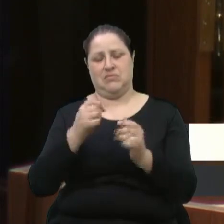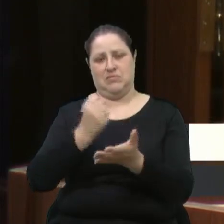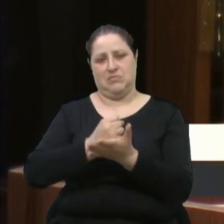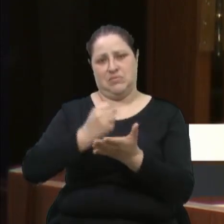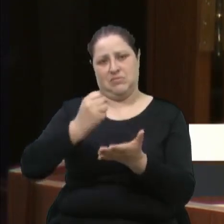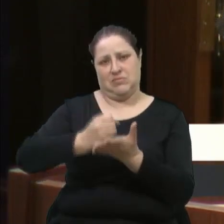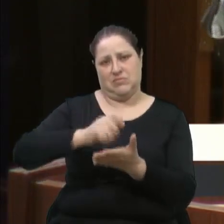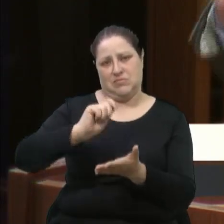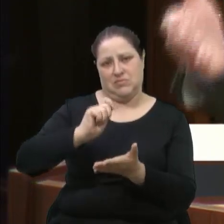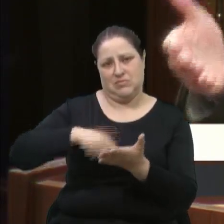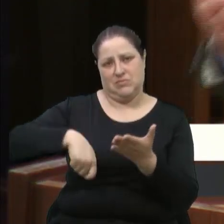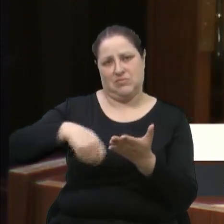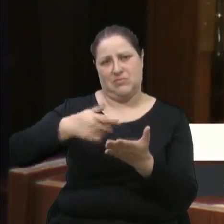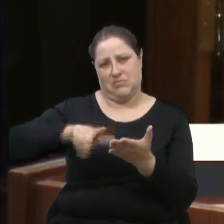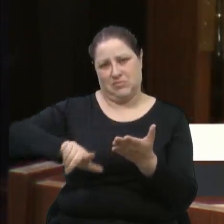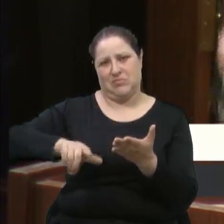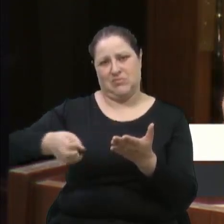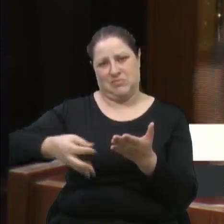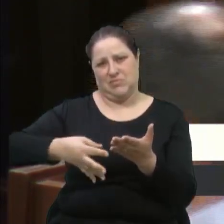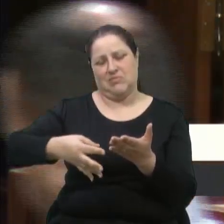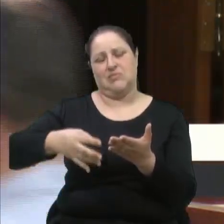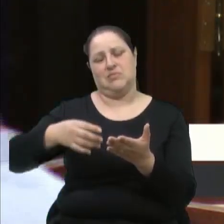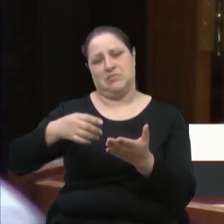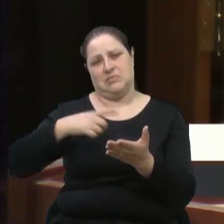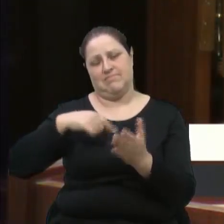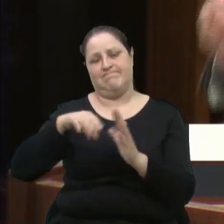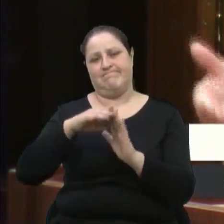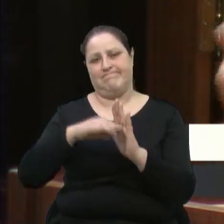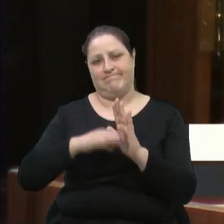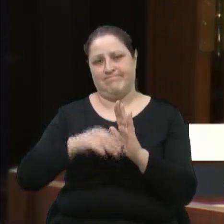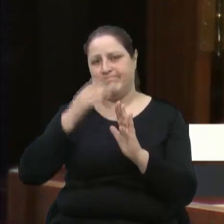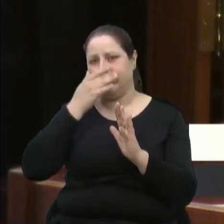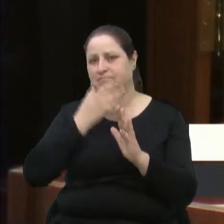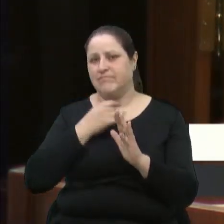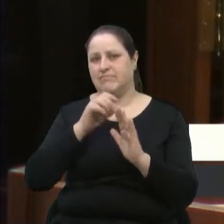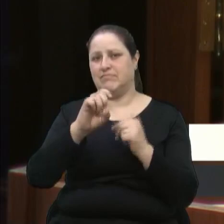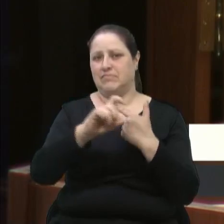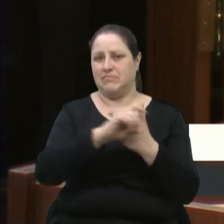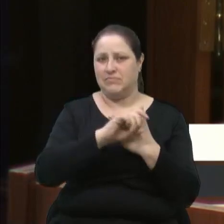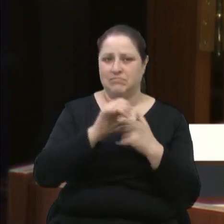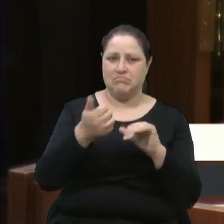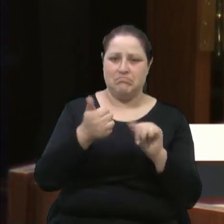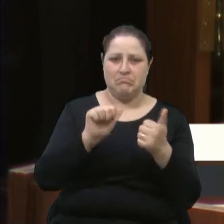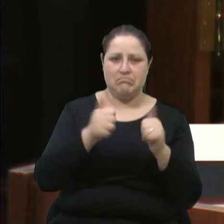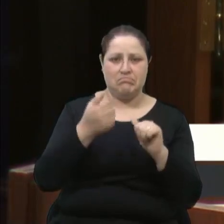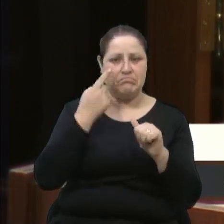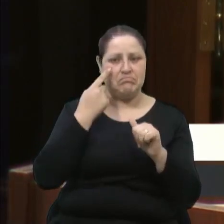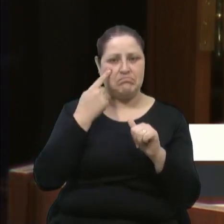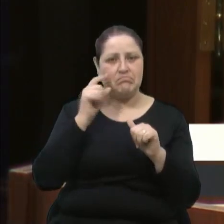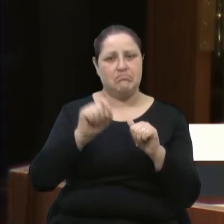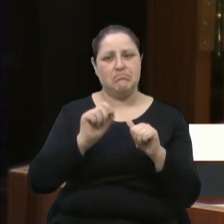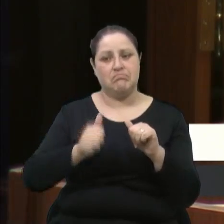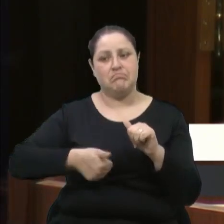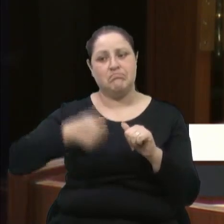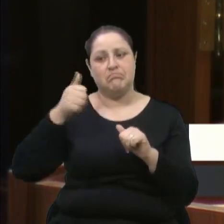está em pauta e acredito que o Executivo vai avaliar e vai ver aquela melhor conduta a ser tomada. Era isso, meu muito obrigado.